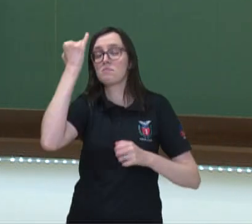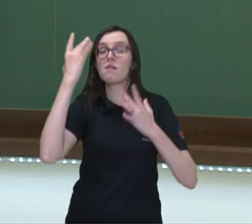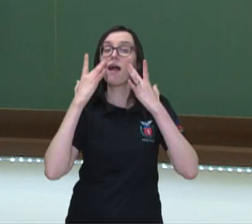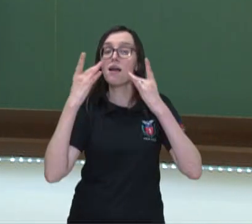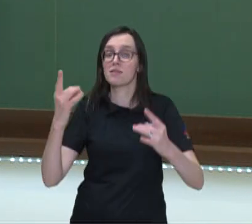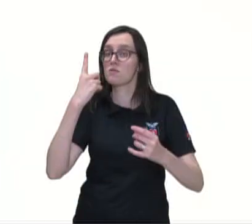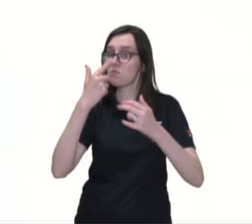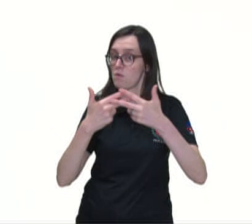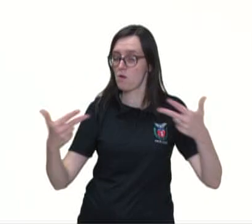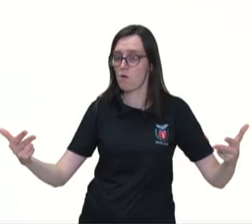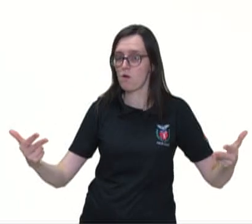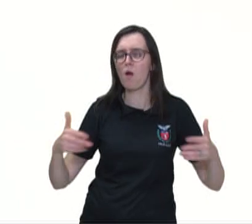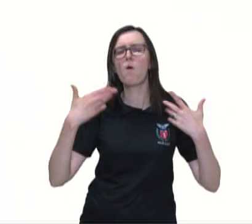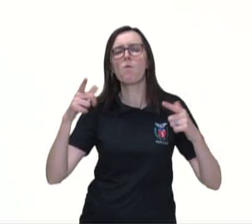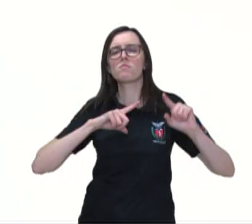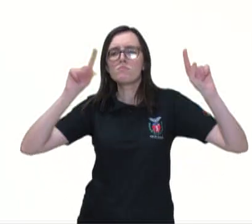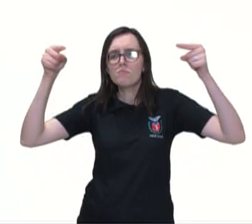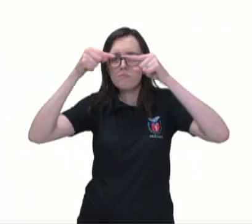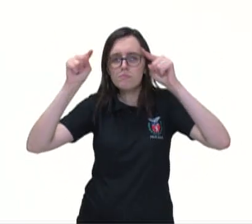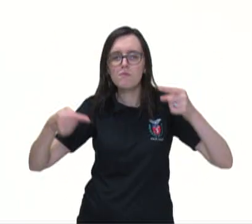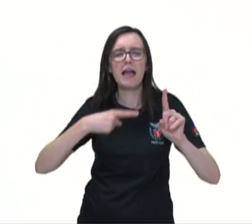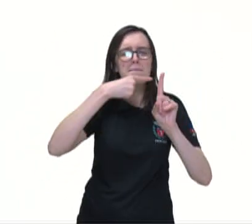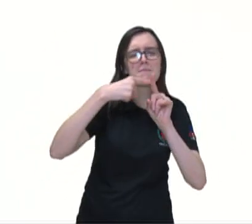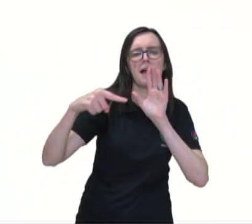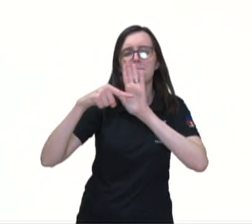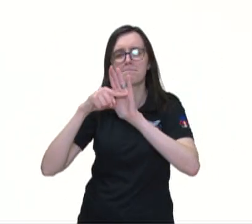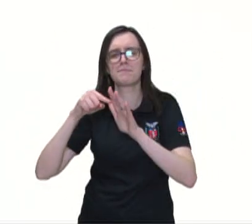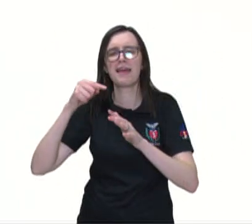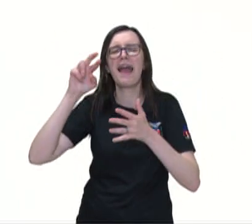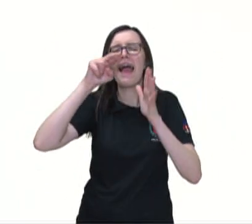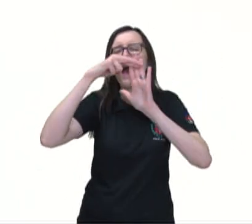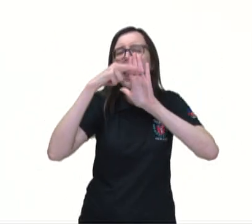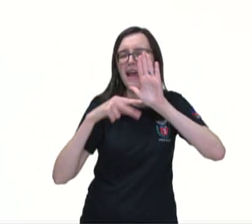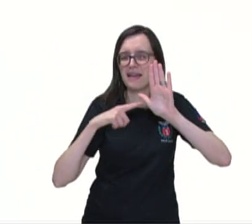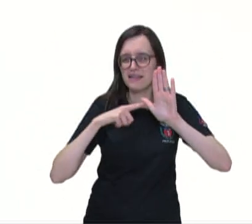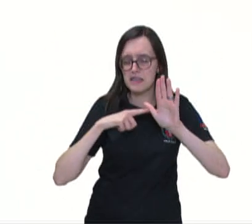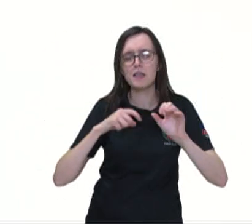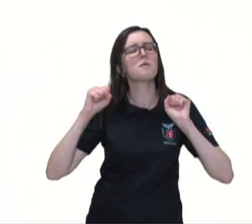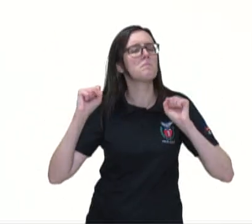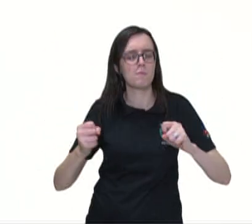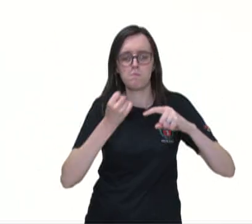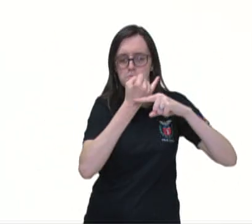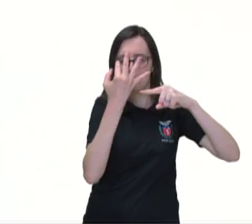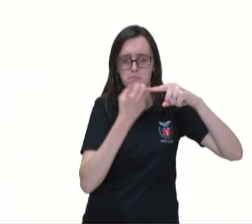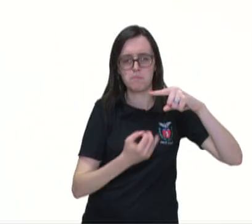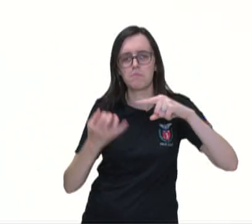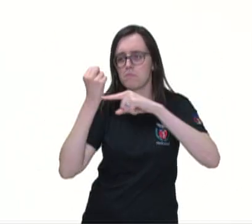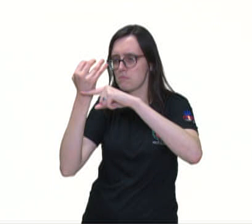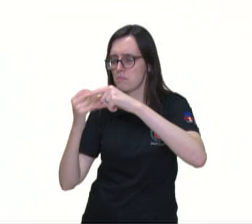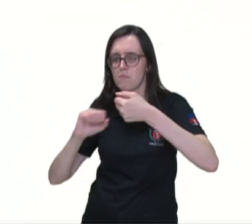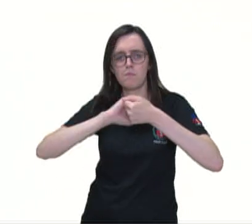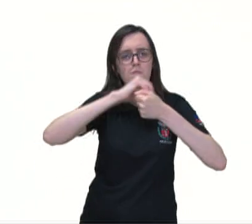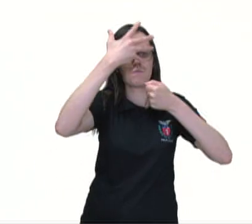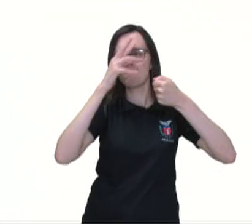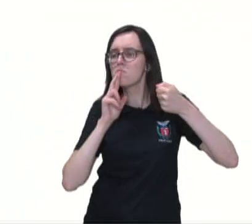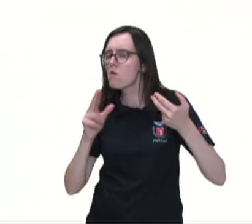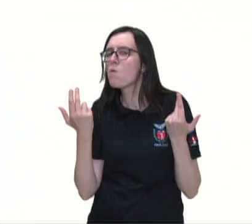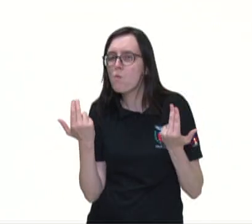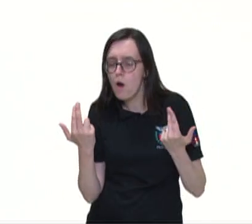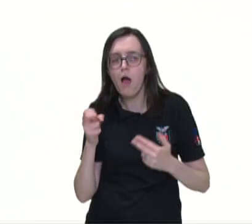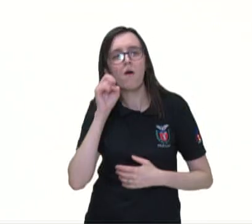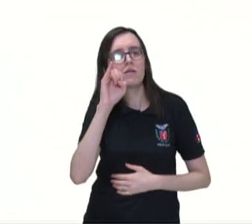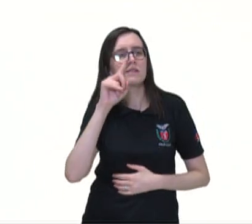coisa. A regra de sinais também vale para a potenciação de frações positivas e negativas. Se a base for negativa,